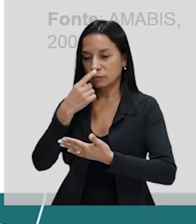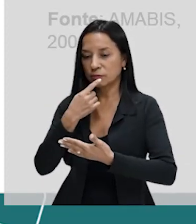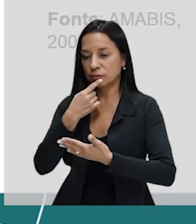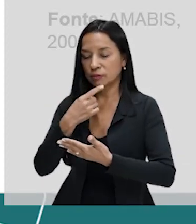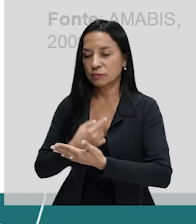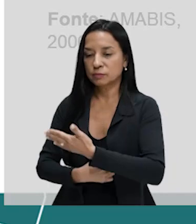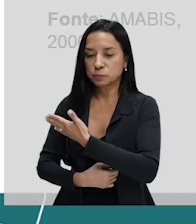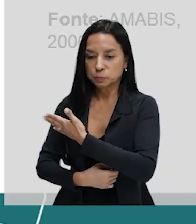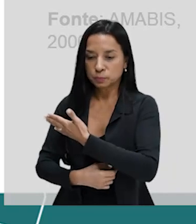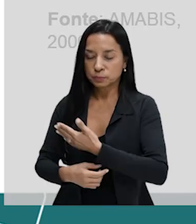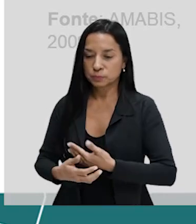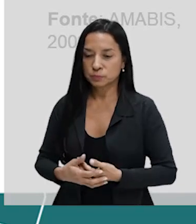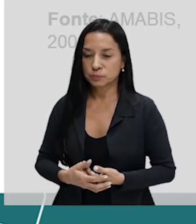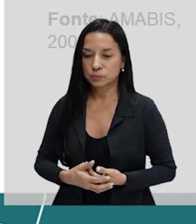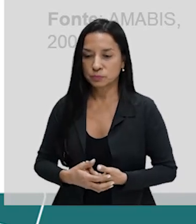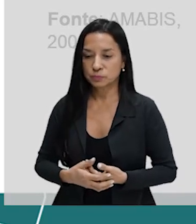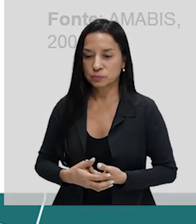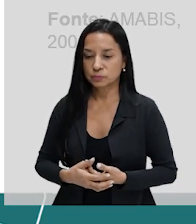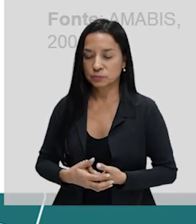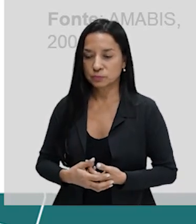Corpo esponjoso.